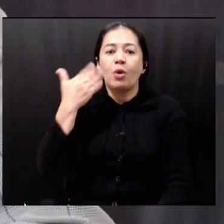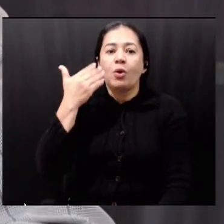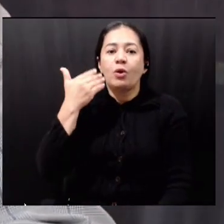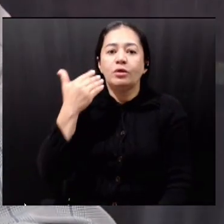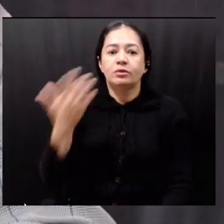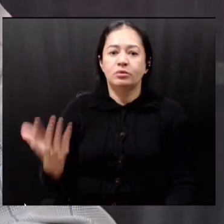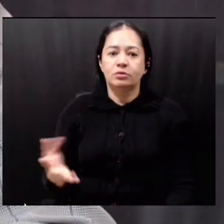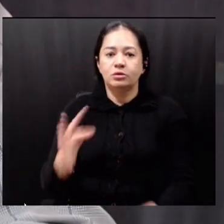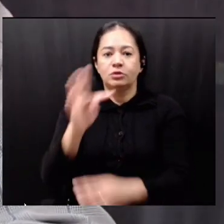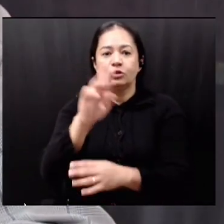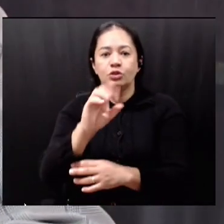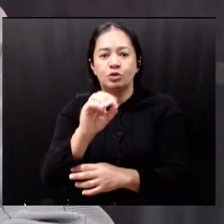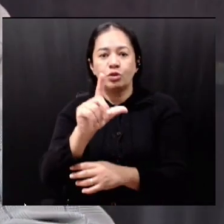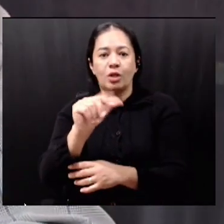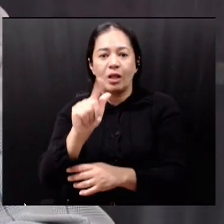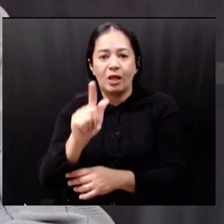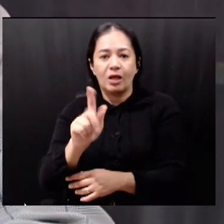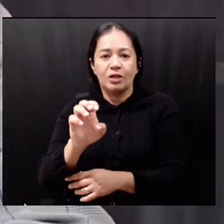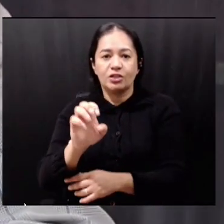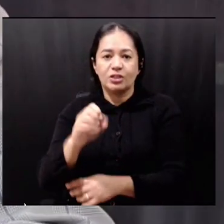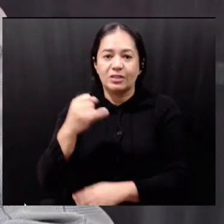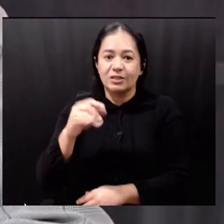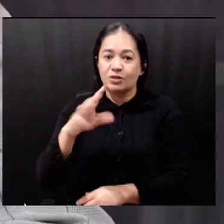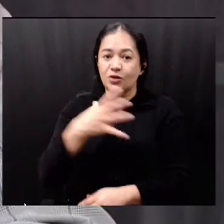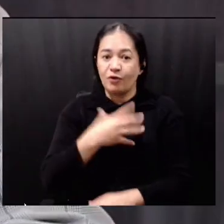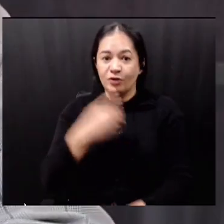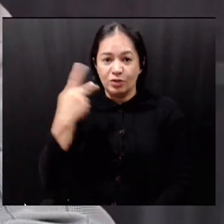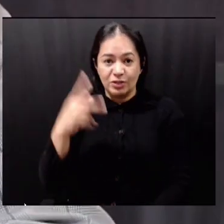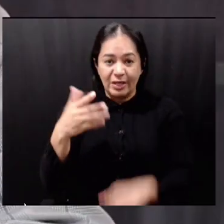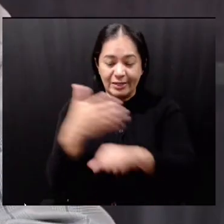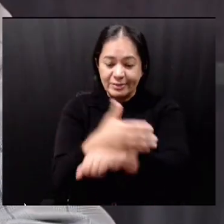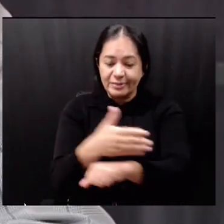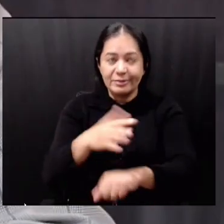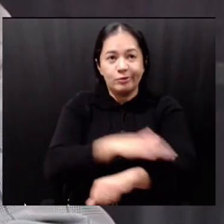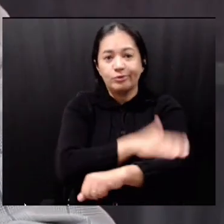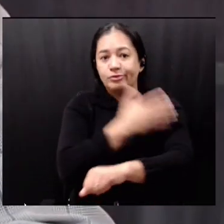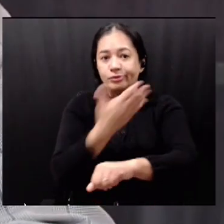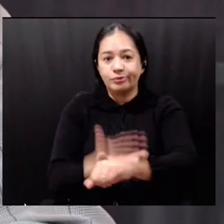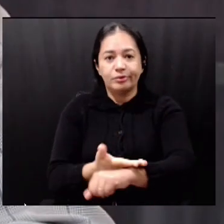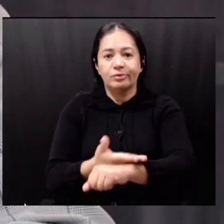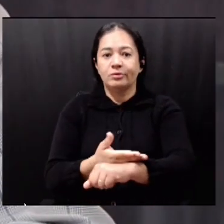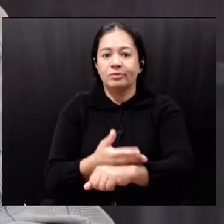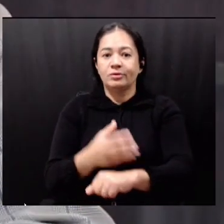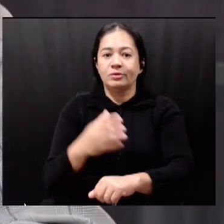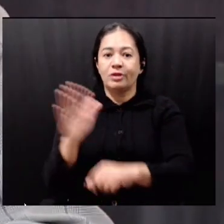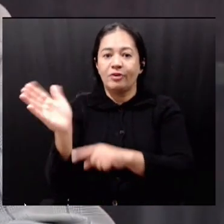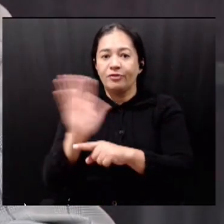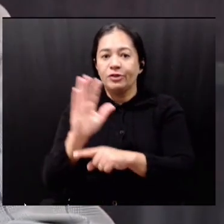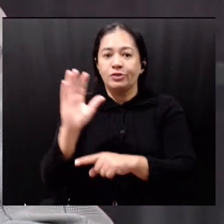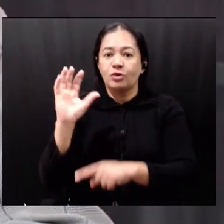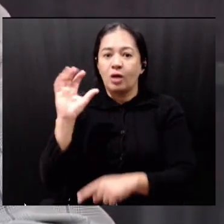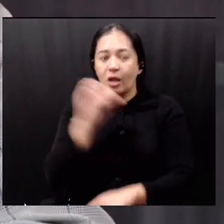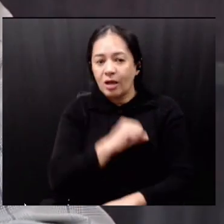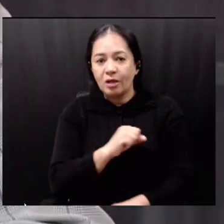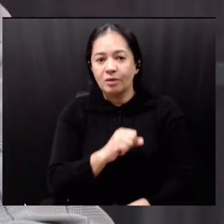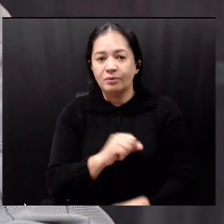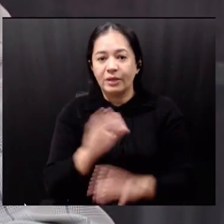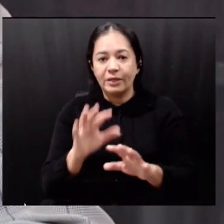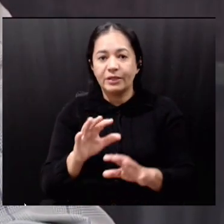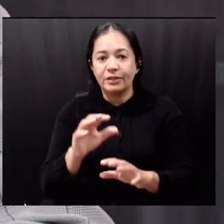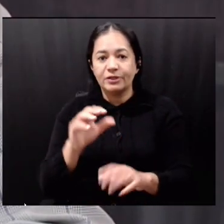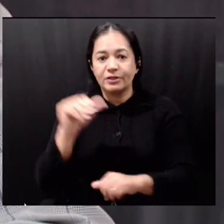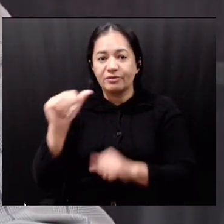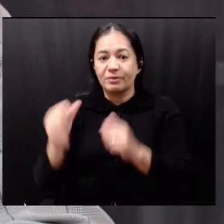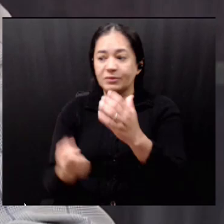seu filho, ele fica acessando isso o dia inteiro, trollagens, vídeos curtos ali de 5, 10 segundos, é isso que vai moldar a criatividade e o imaginário